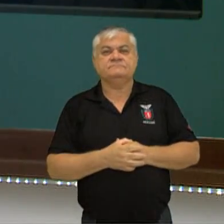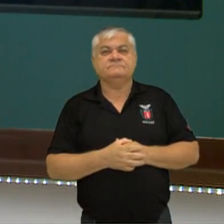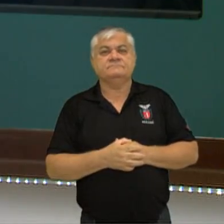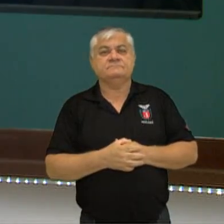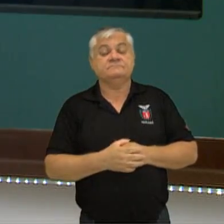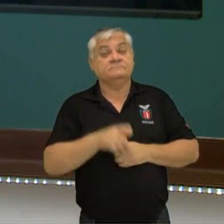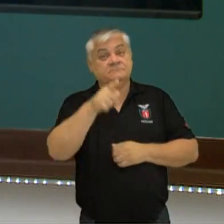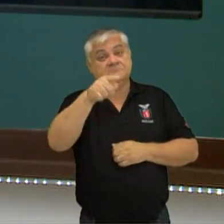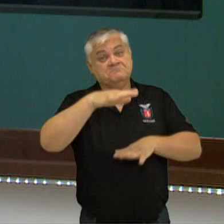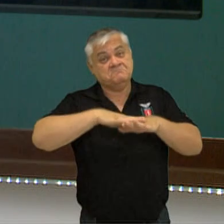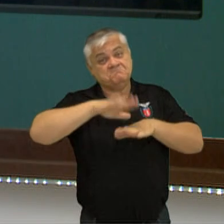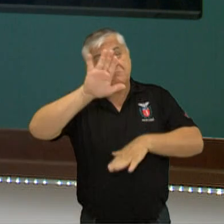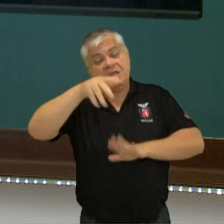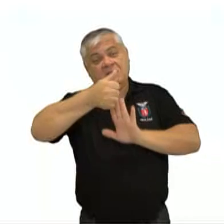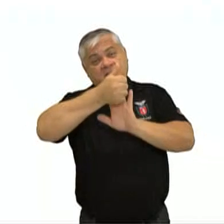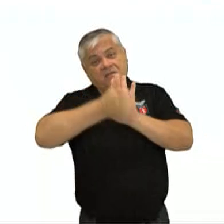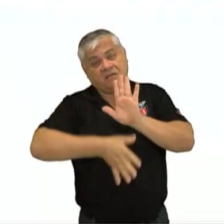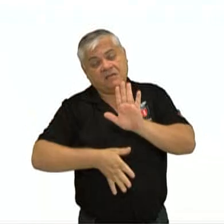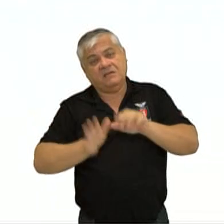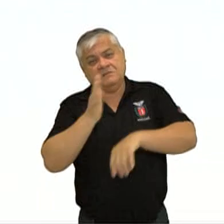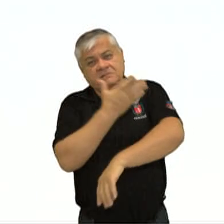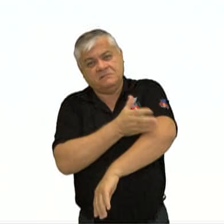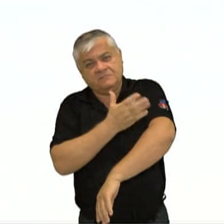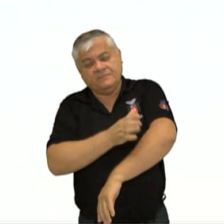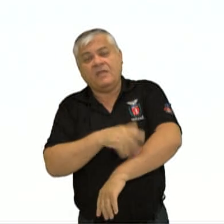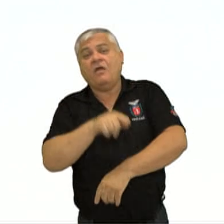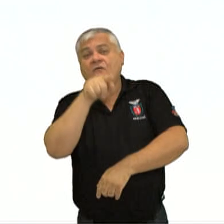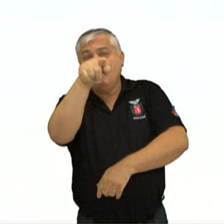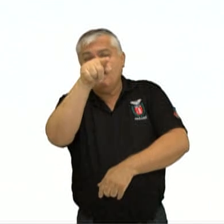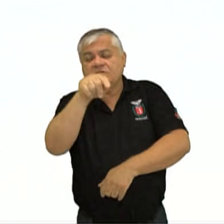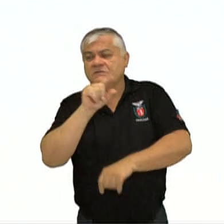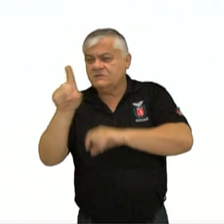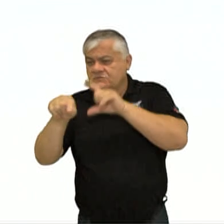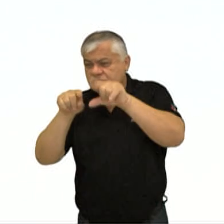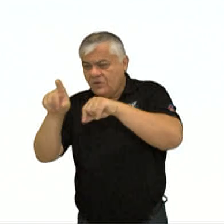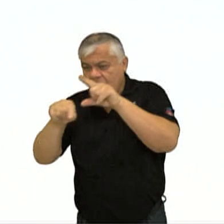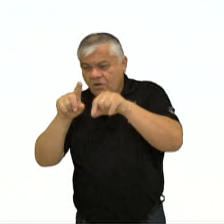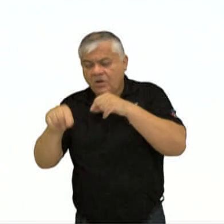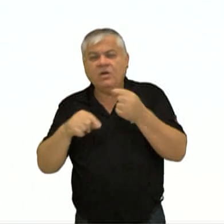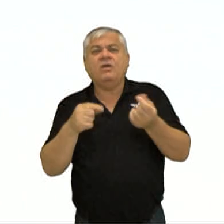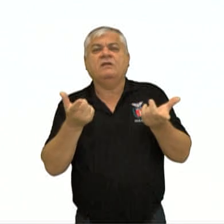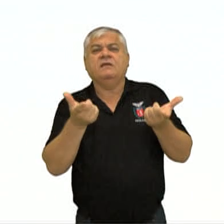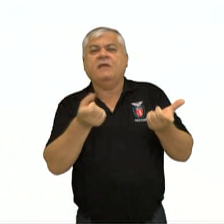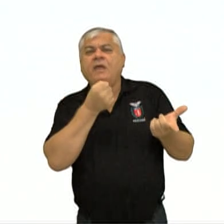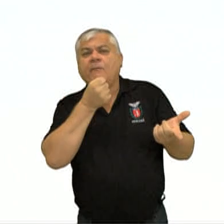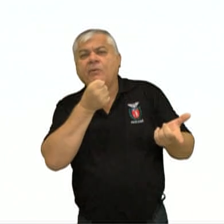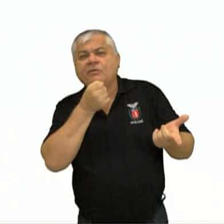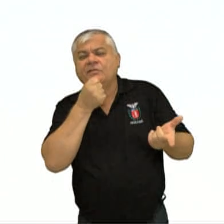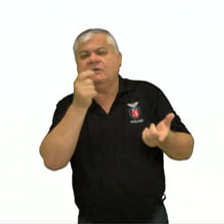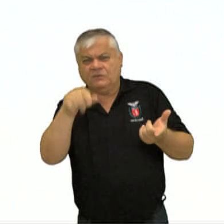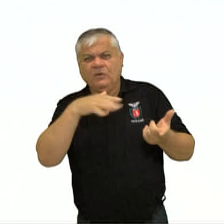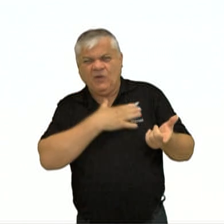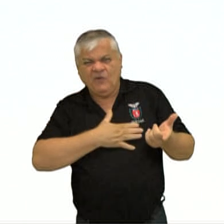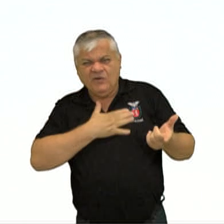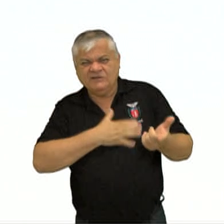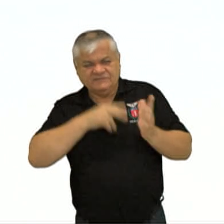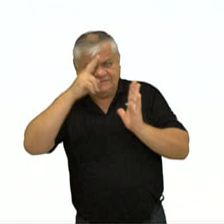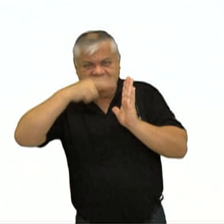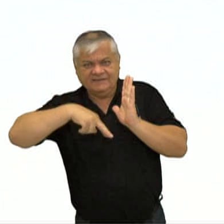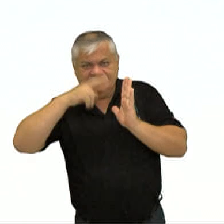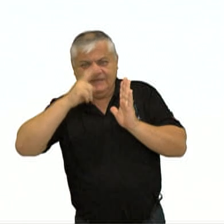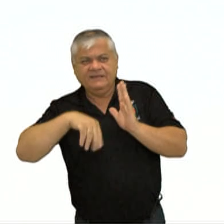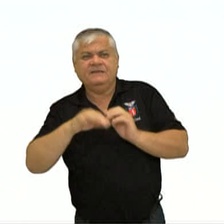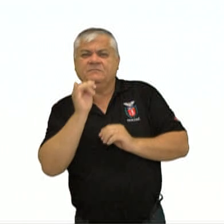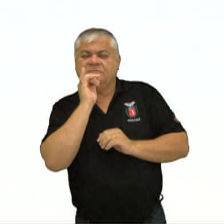Sugestão de atividade. Selecione algumas reportagens. Você gosta de ler reportagens?